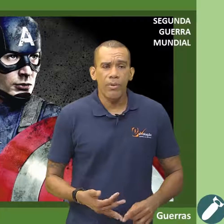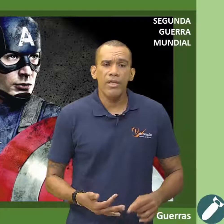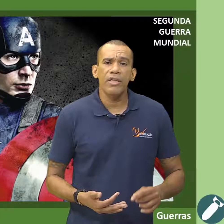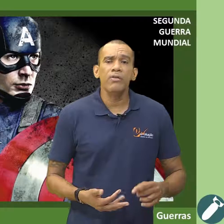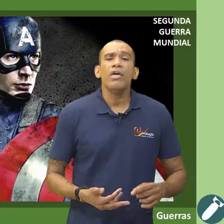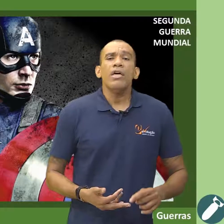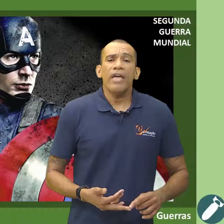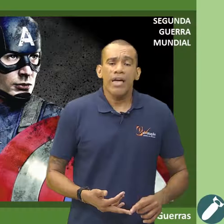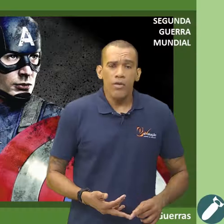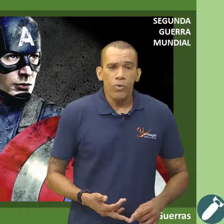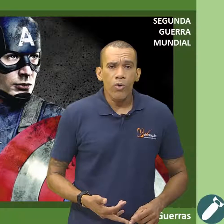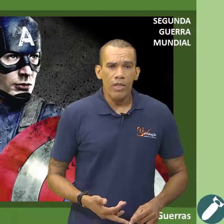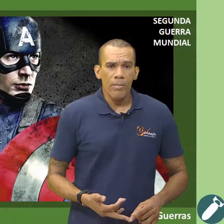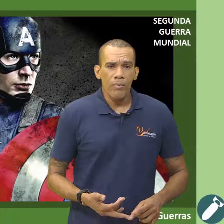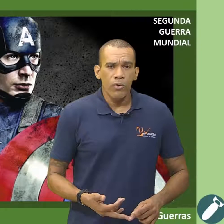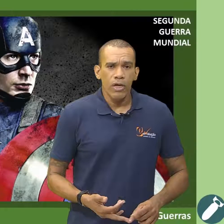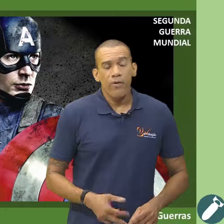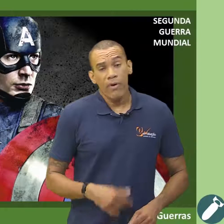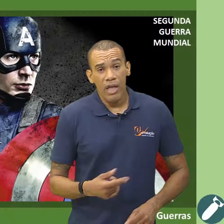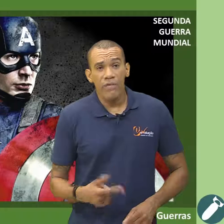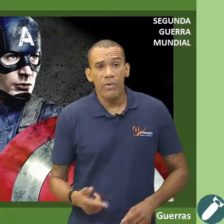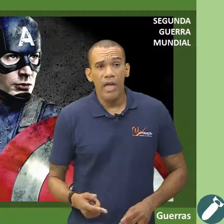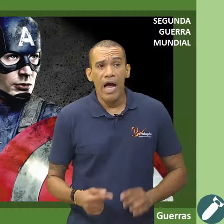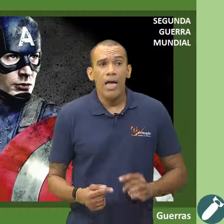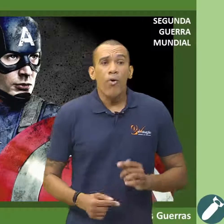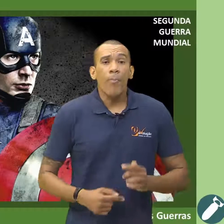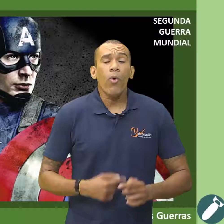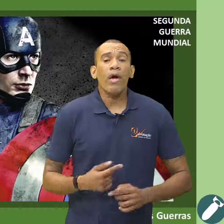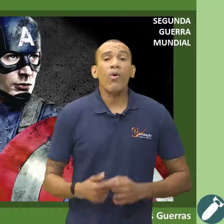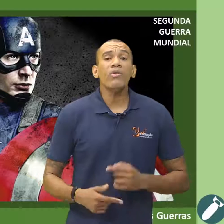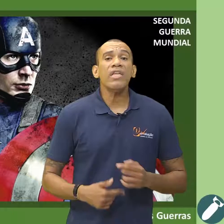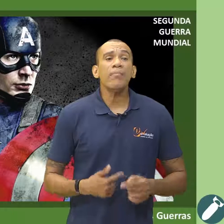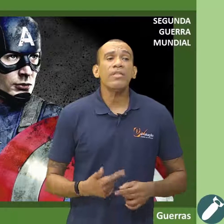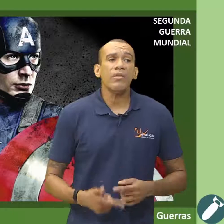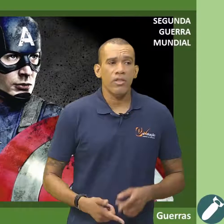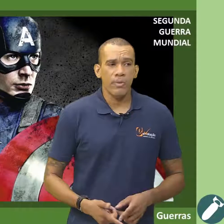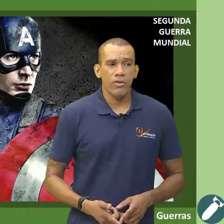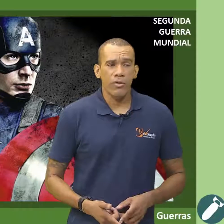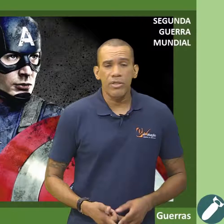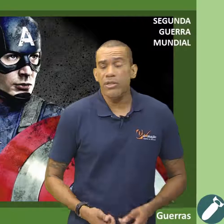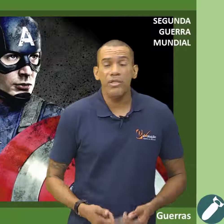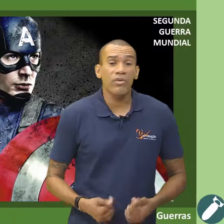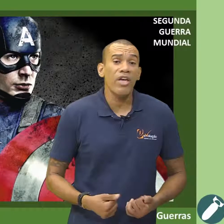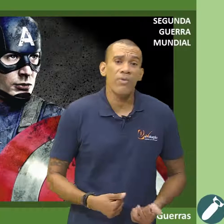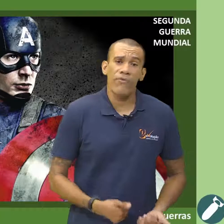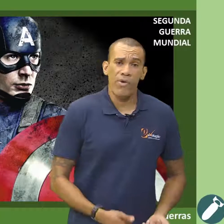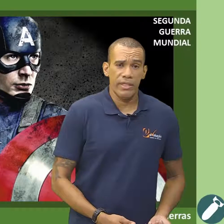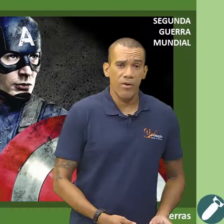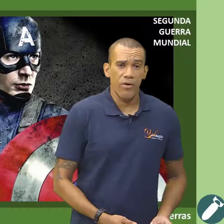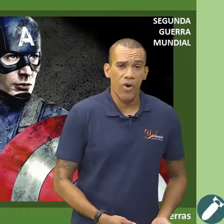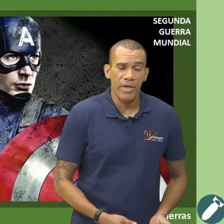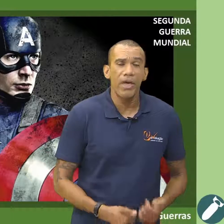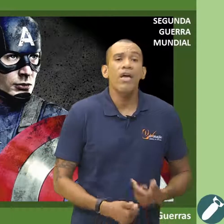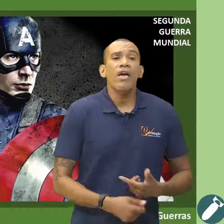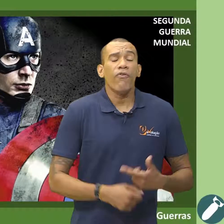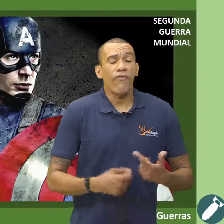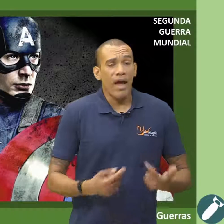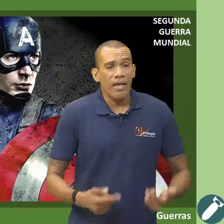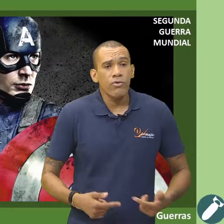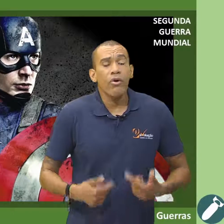se urbanizam e a agricultura também muda. Faltava mudar um pouco a concepção das pessoas. E se eu tenho uma influência